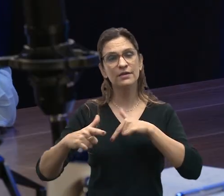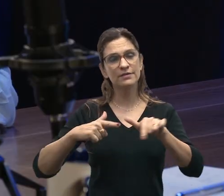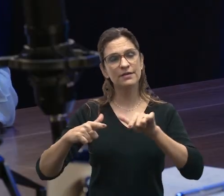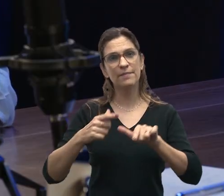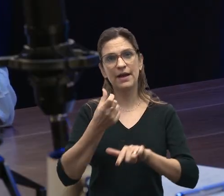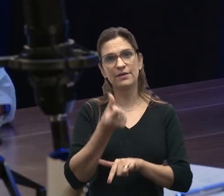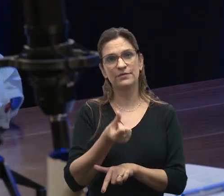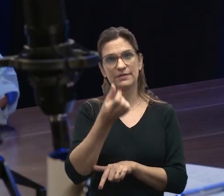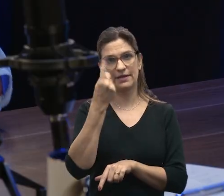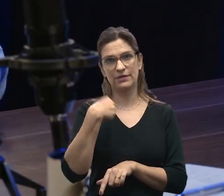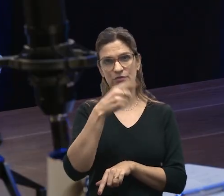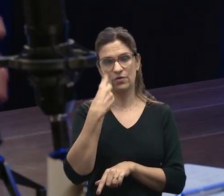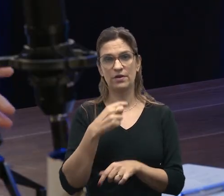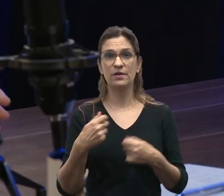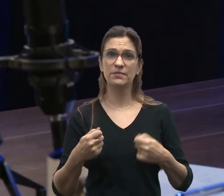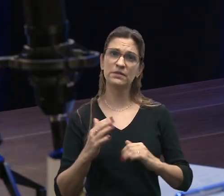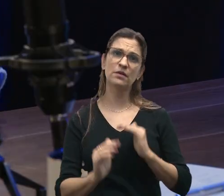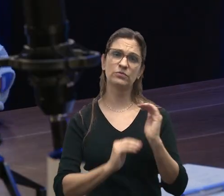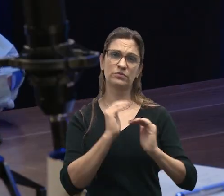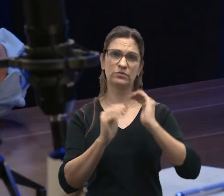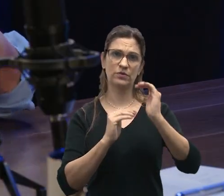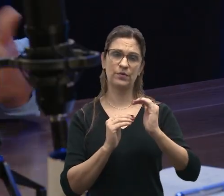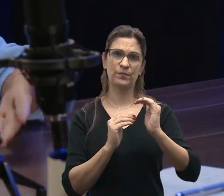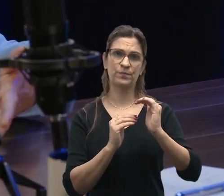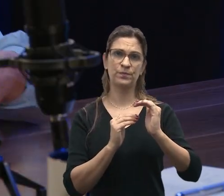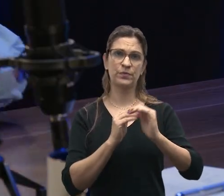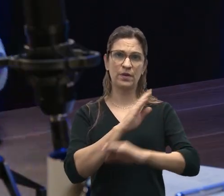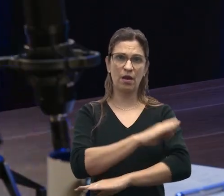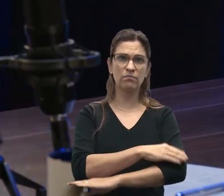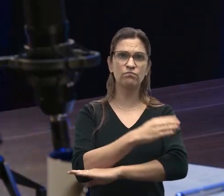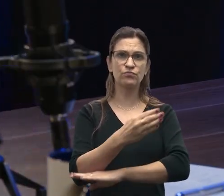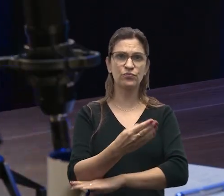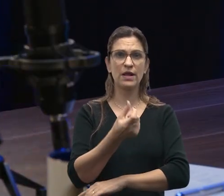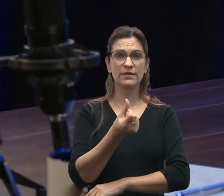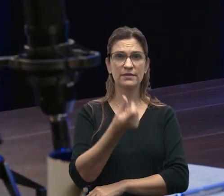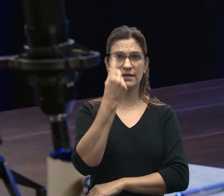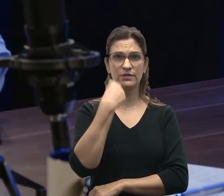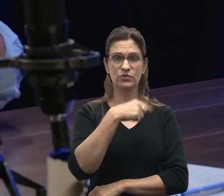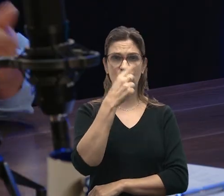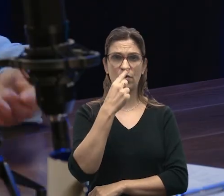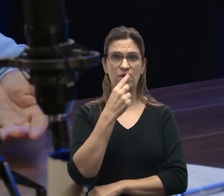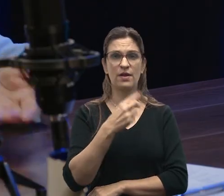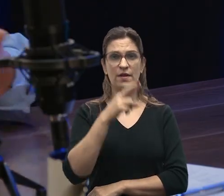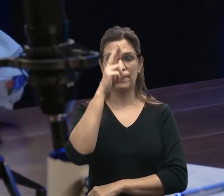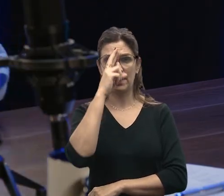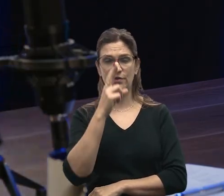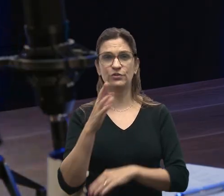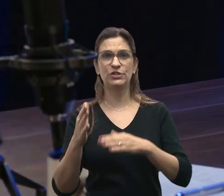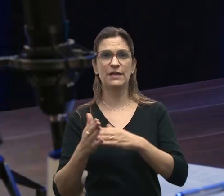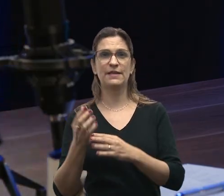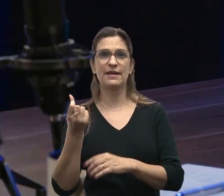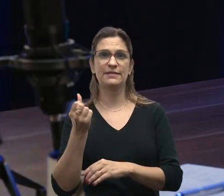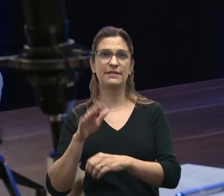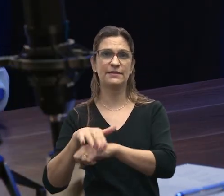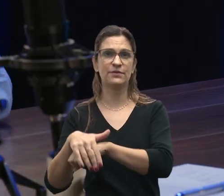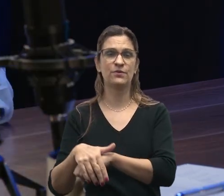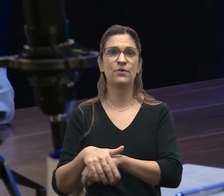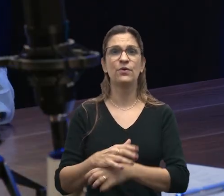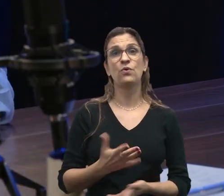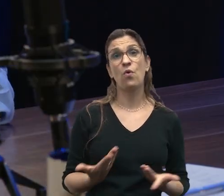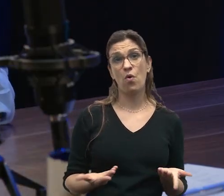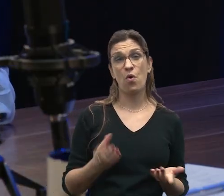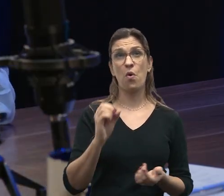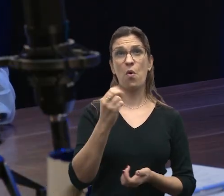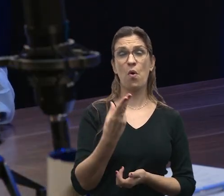avançar. Um turno só de 6 horas, ou a gente começa meio-dia e termina às 6, ou a gente começa às 7 e termina às 1. Enfim, de